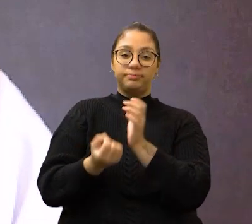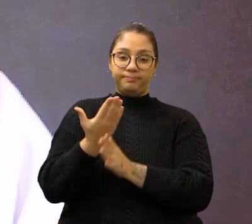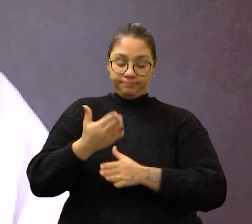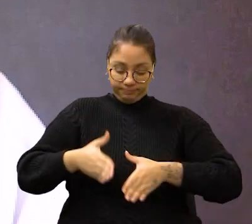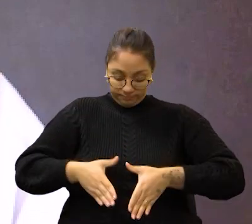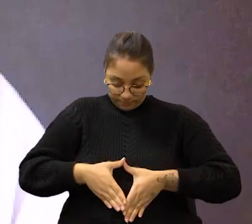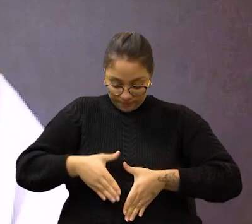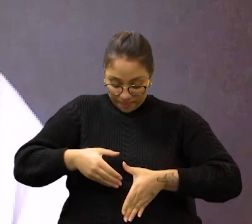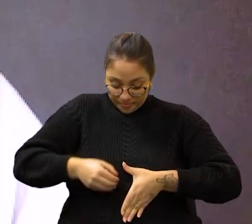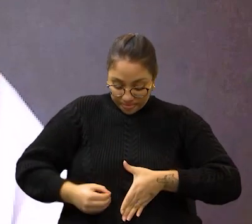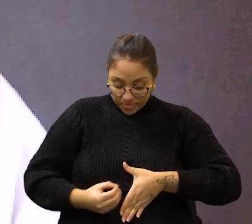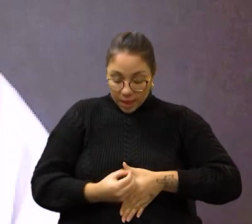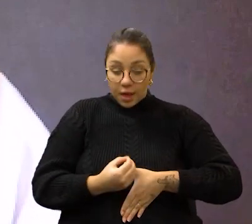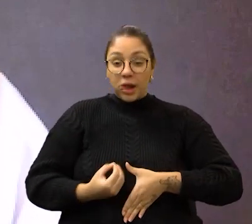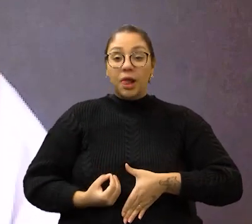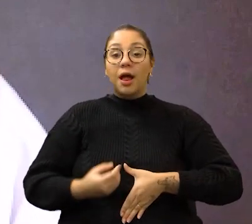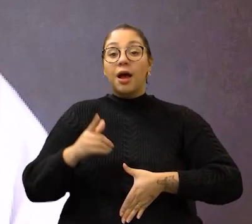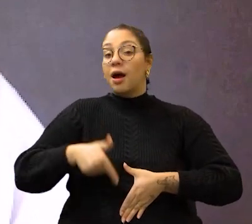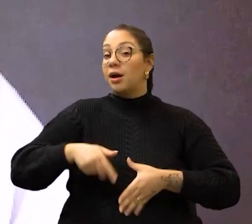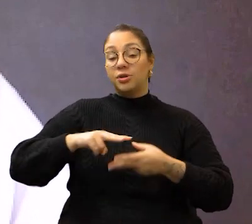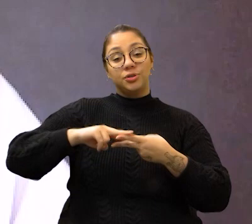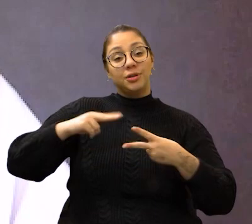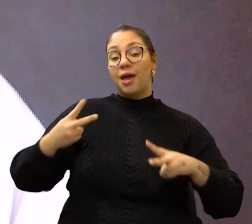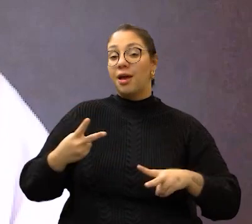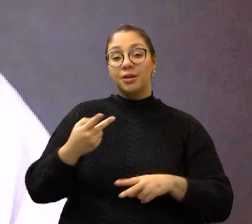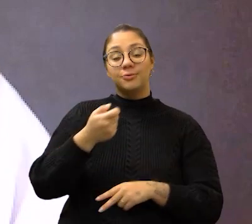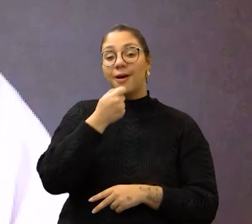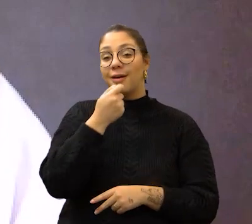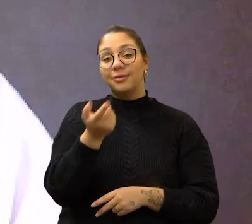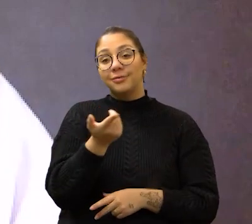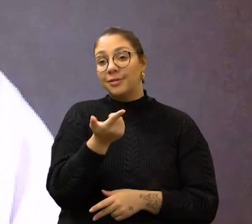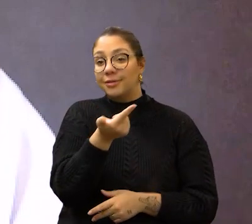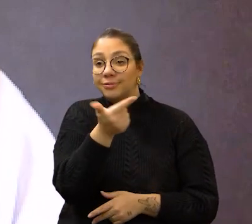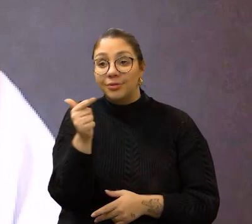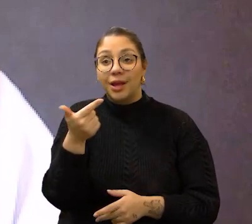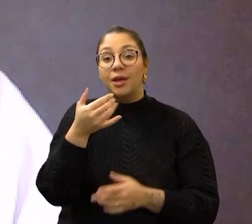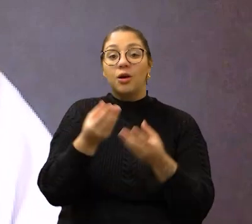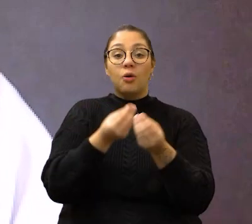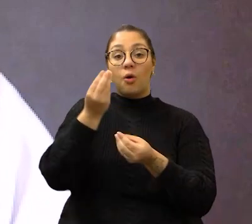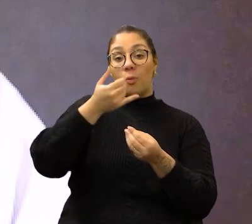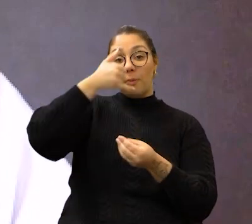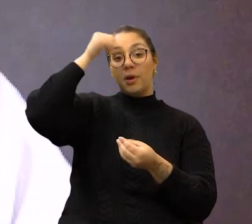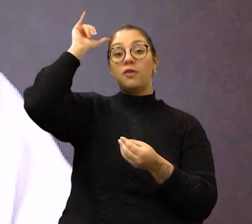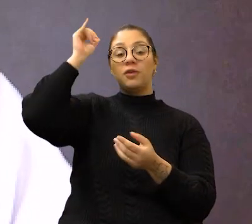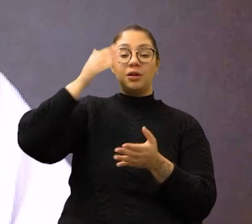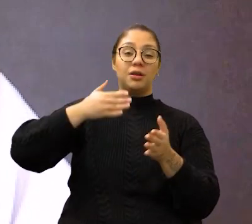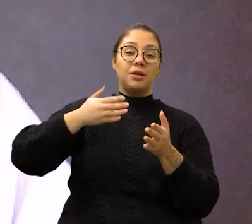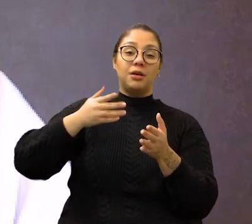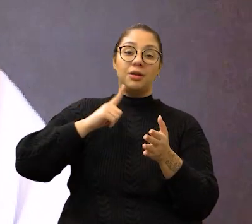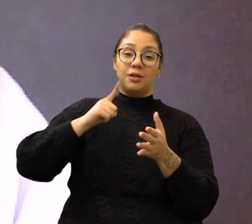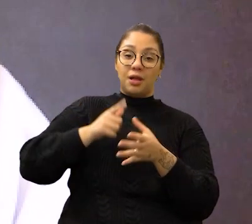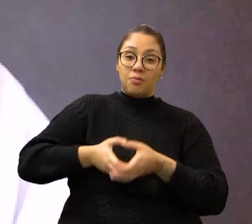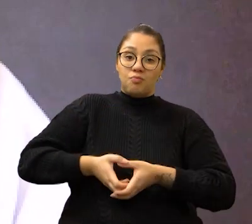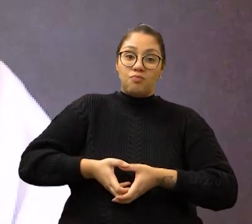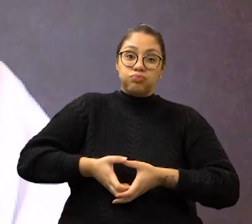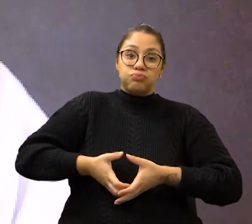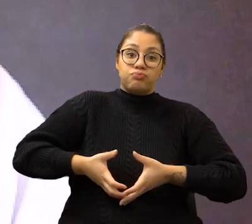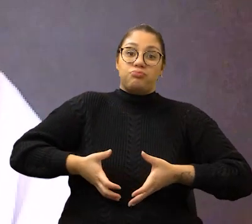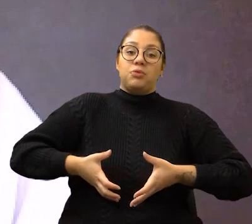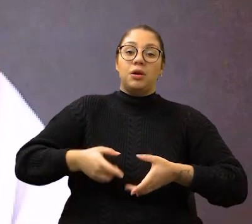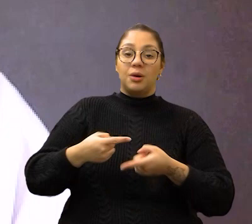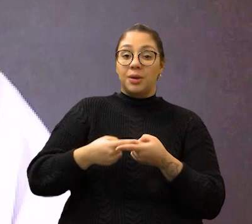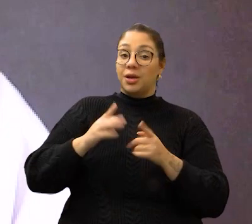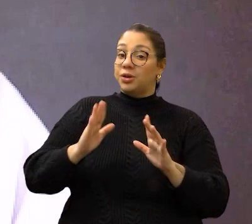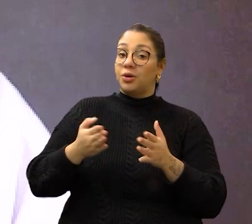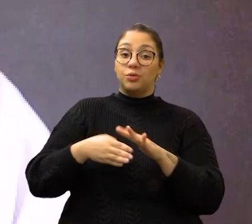Então, infelizmente, por ser algo genético, a gente ainda não tem formas de prevenir que ele venha a crescer. O que a gente